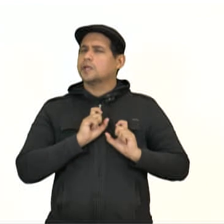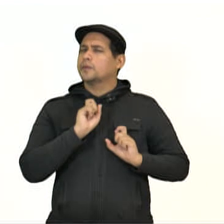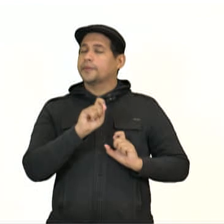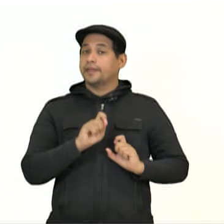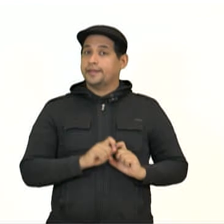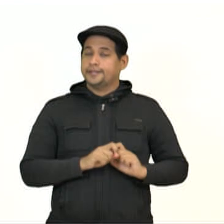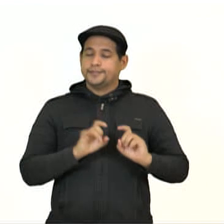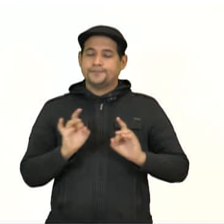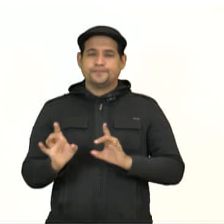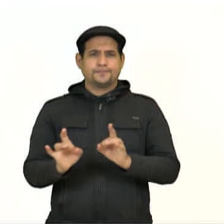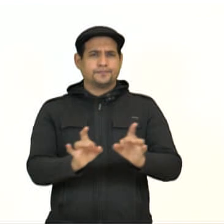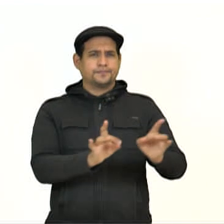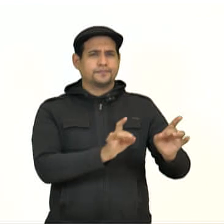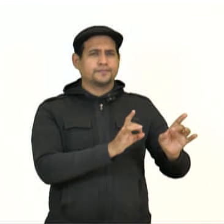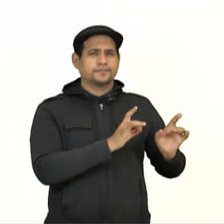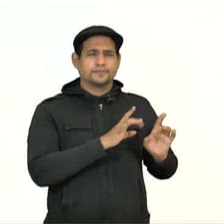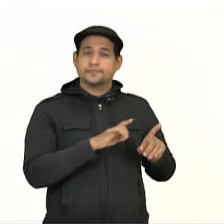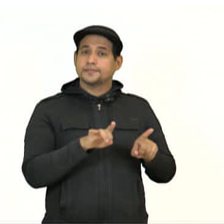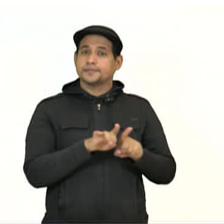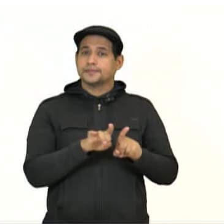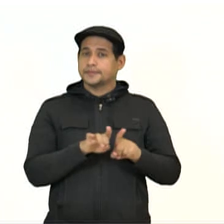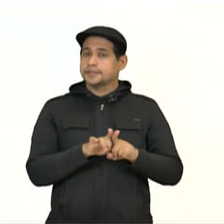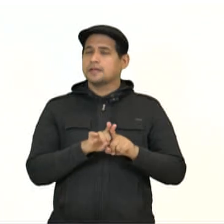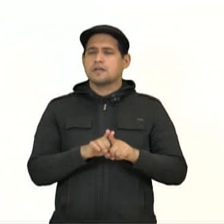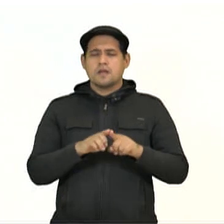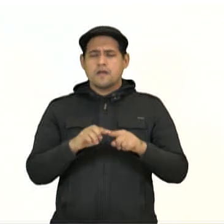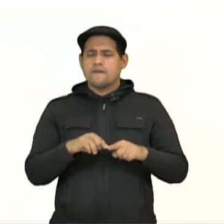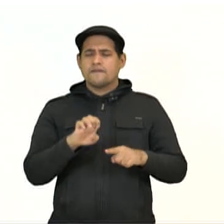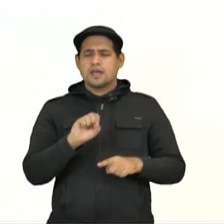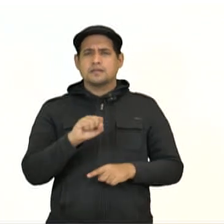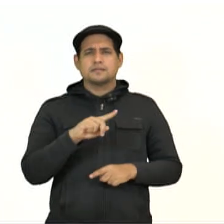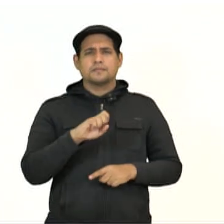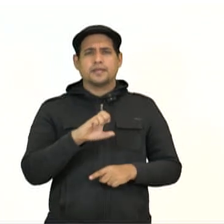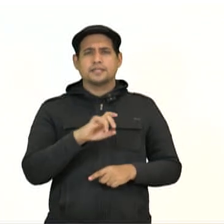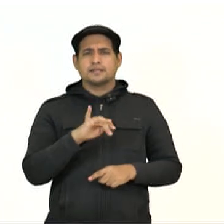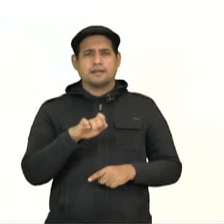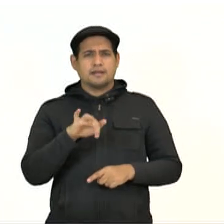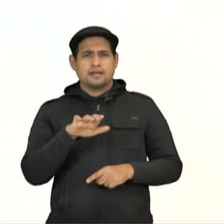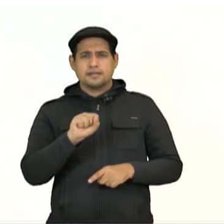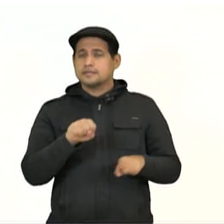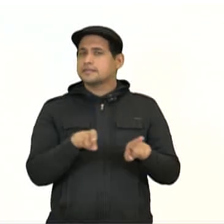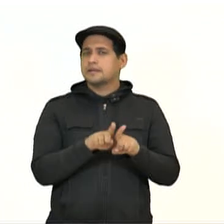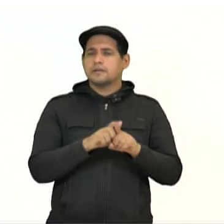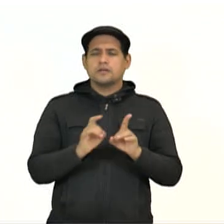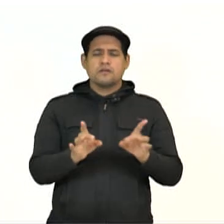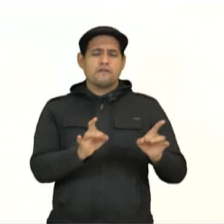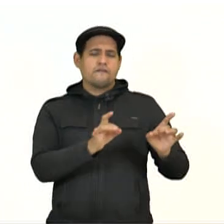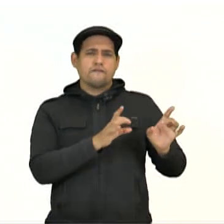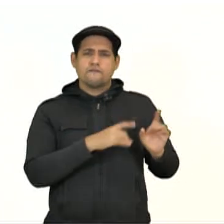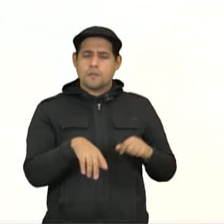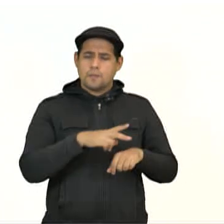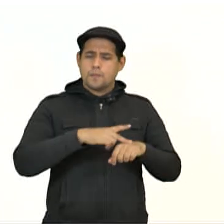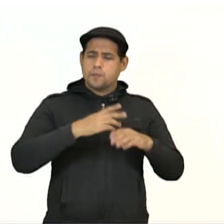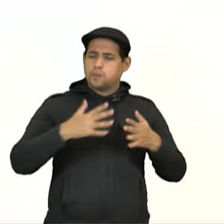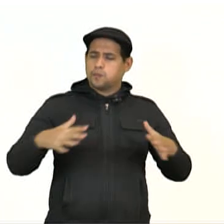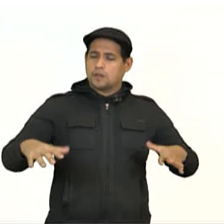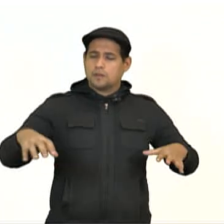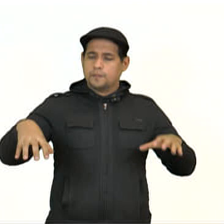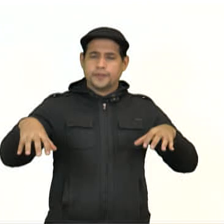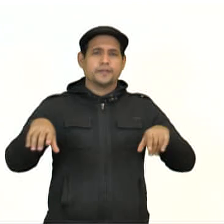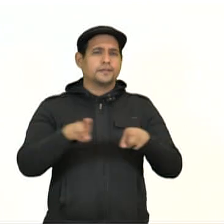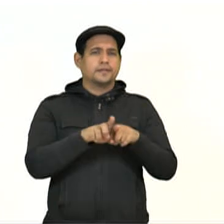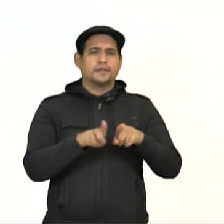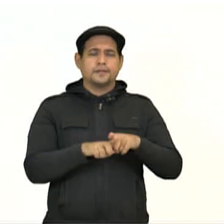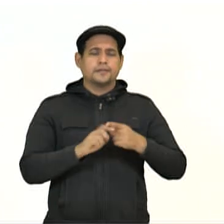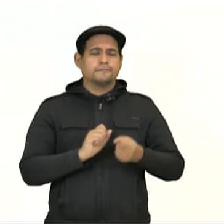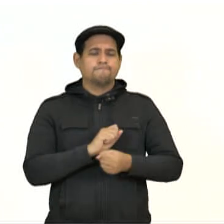O comércio de especiarias com o Oriente, a posse de suas colônias ultramarinas e a exploração colonial